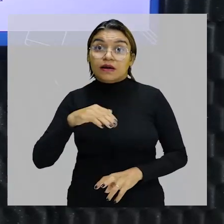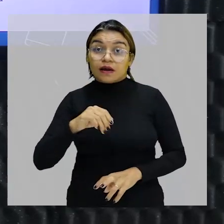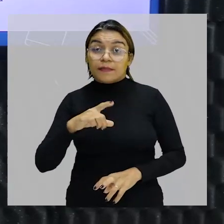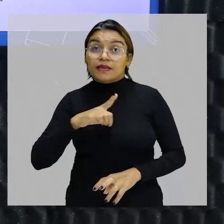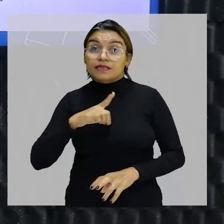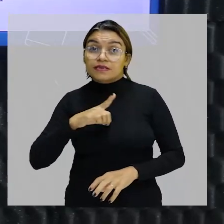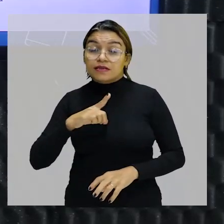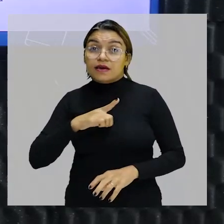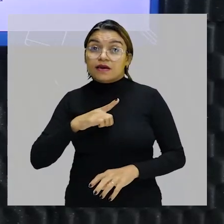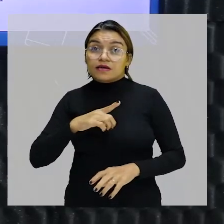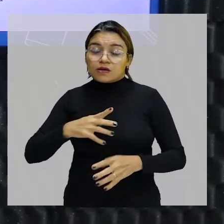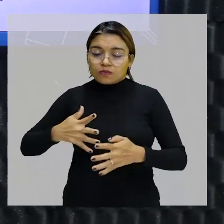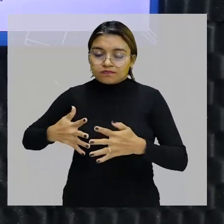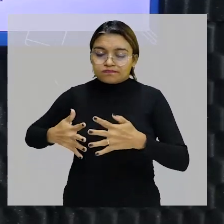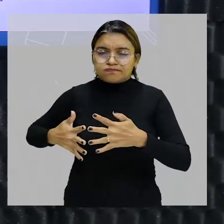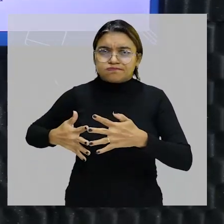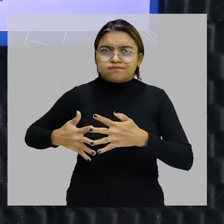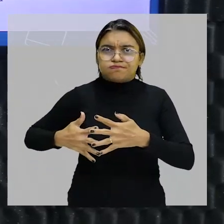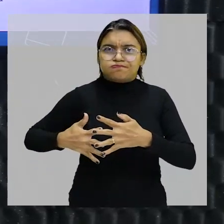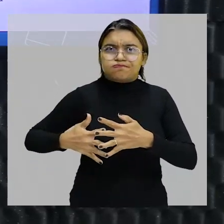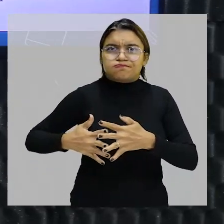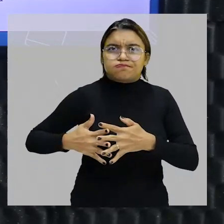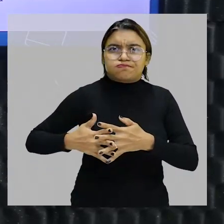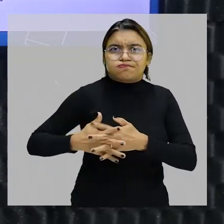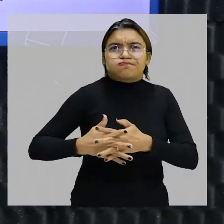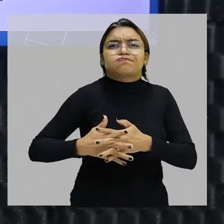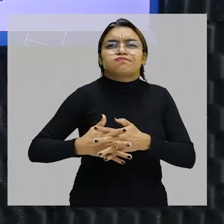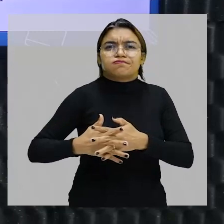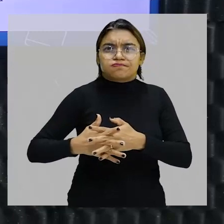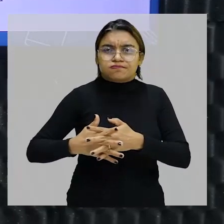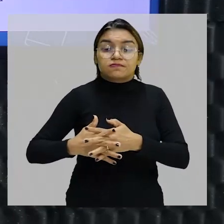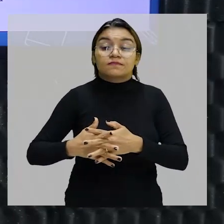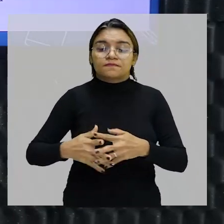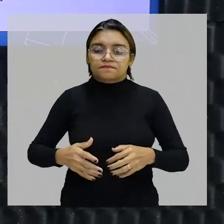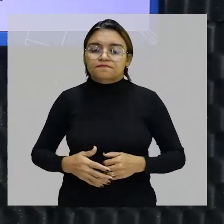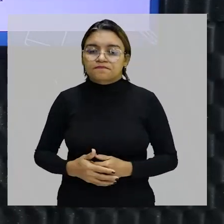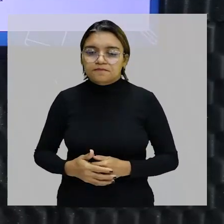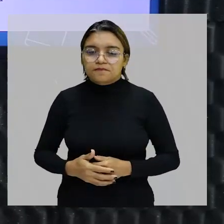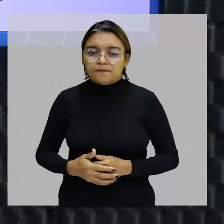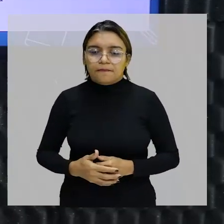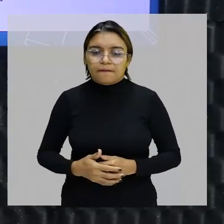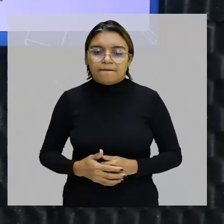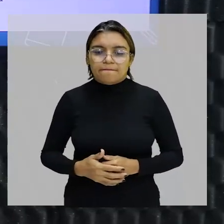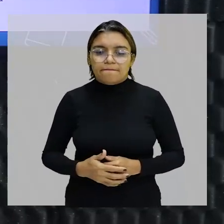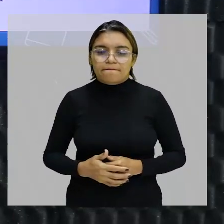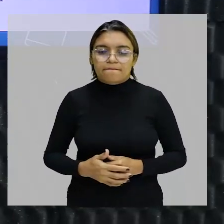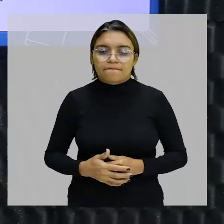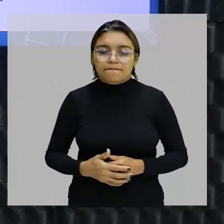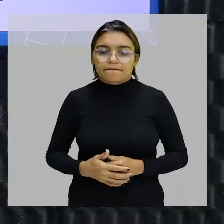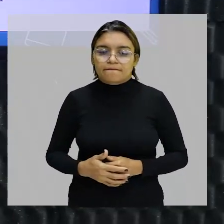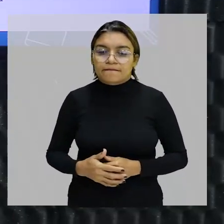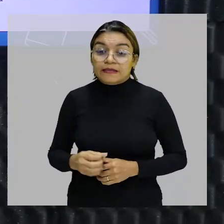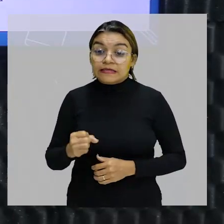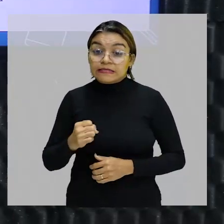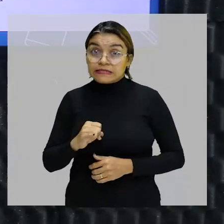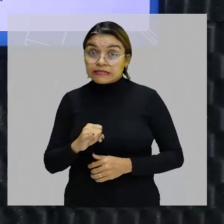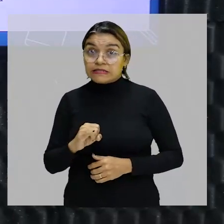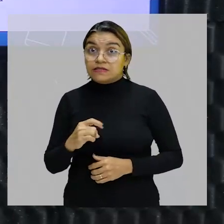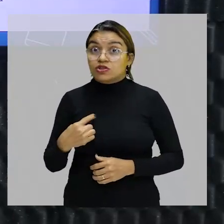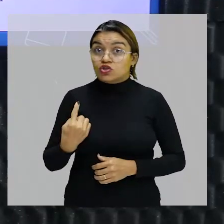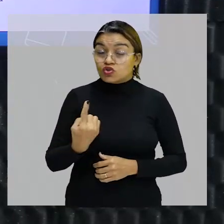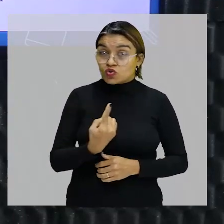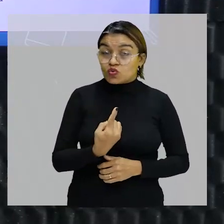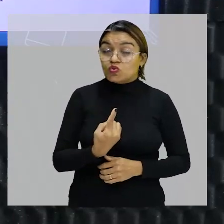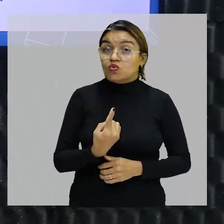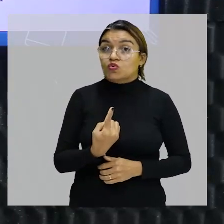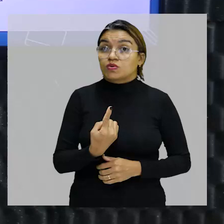de penetração nos tecidos vivos. Ok, turminha? Olha só, se formos atingidos por